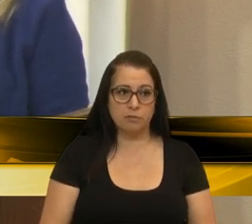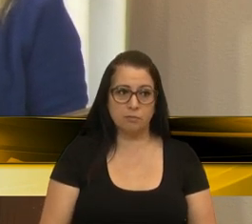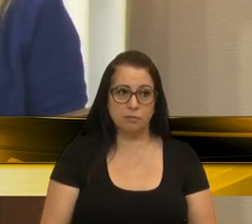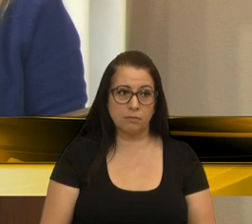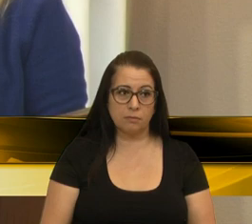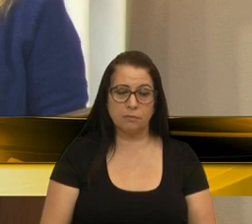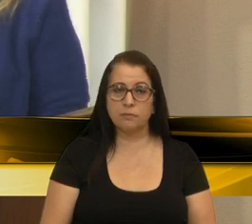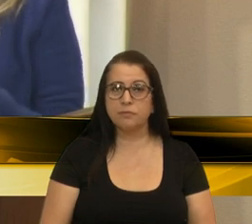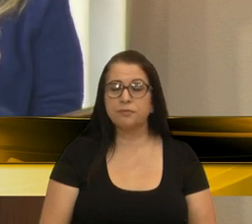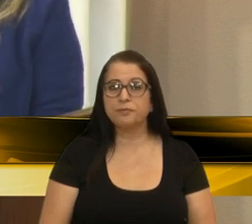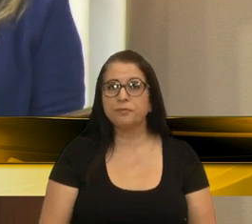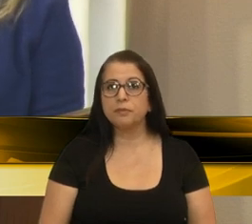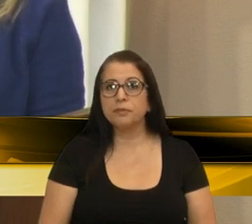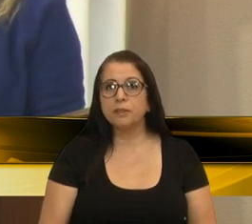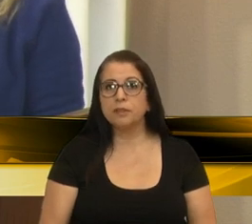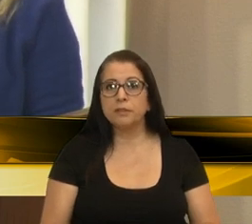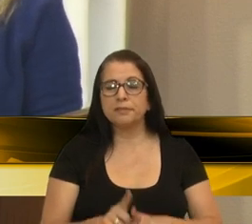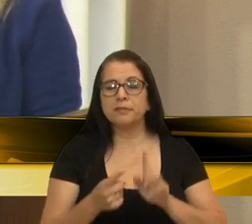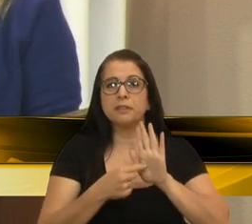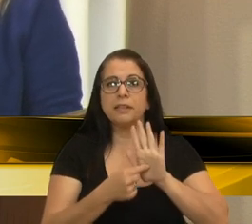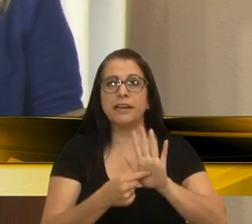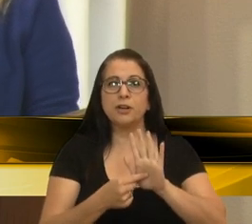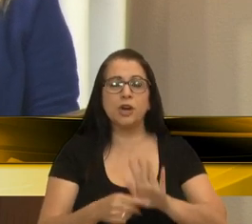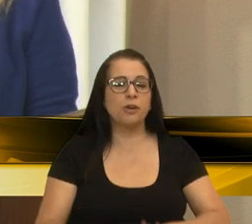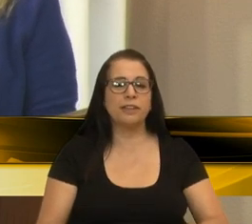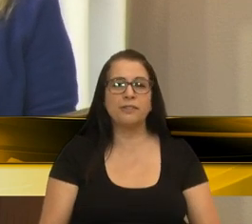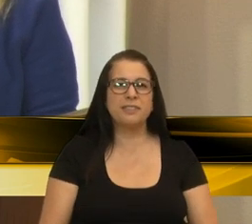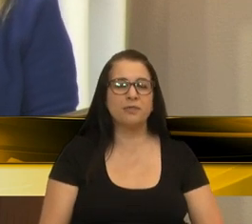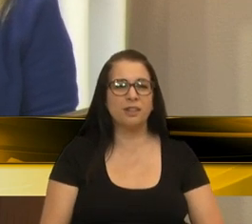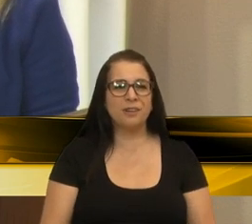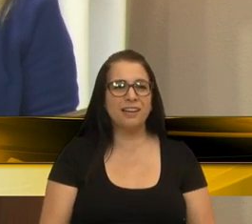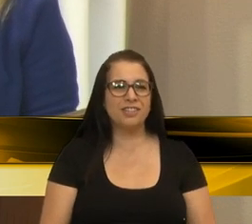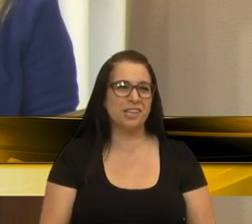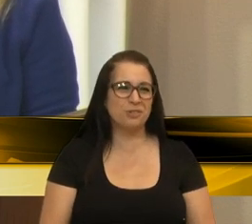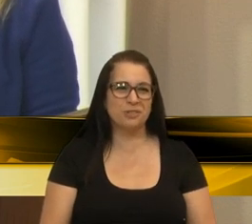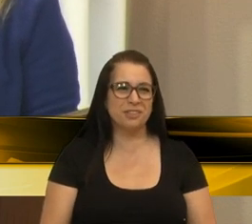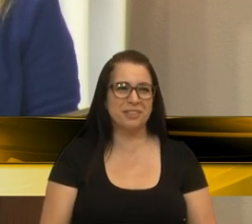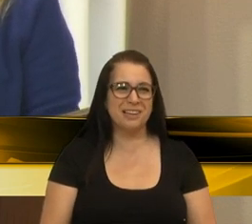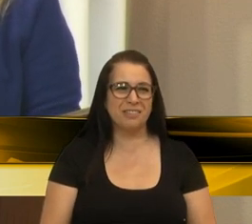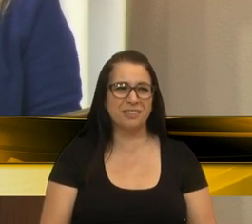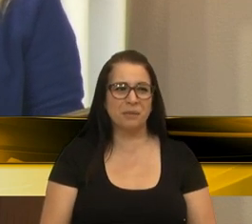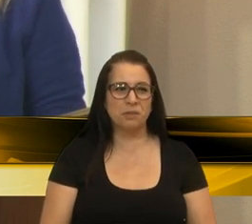isso. Foi uma apresentação com muitos aplausos.